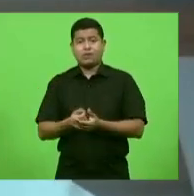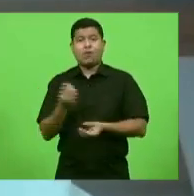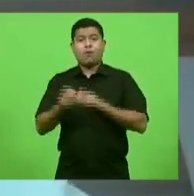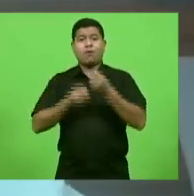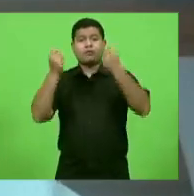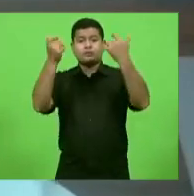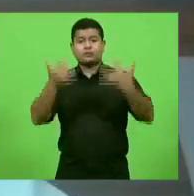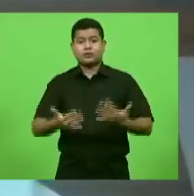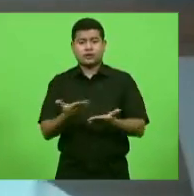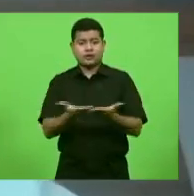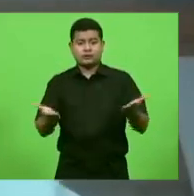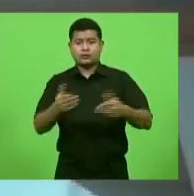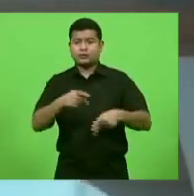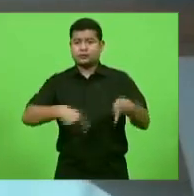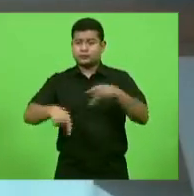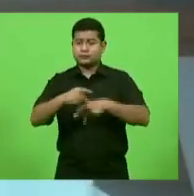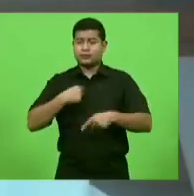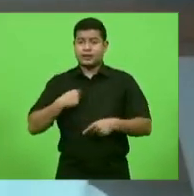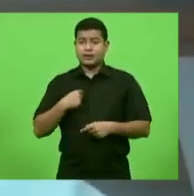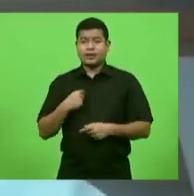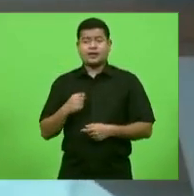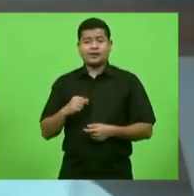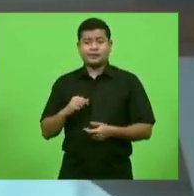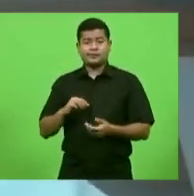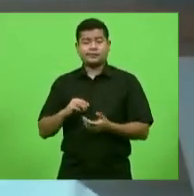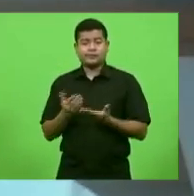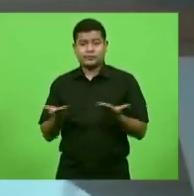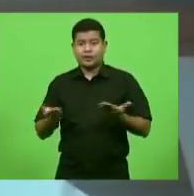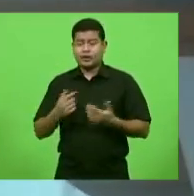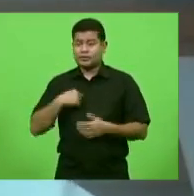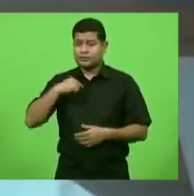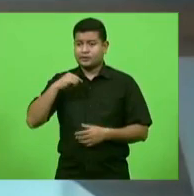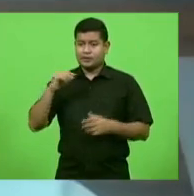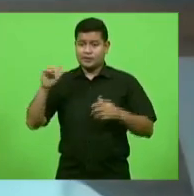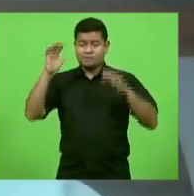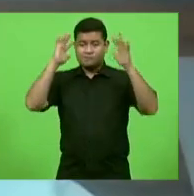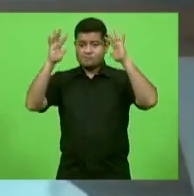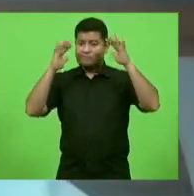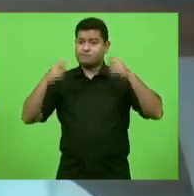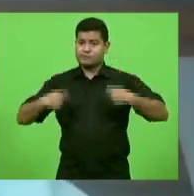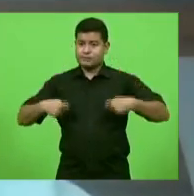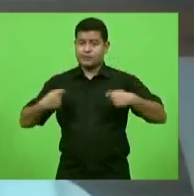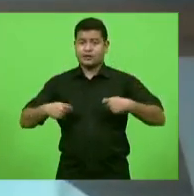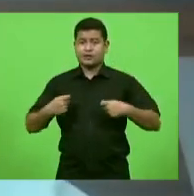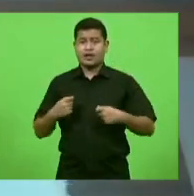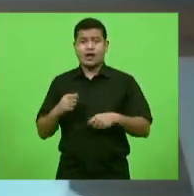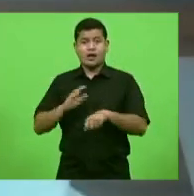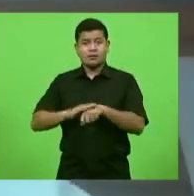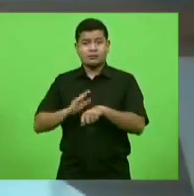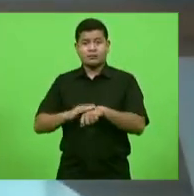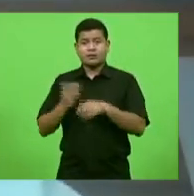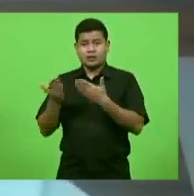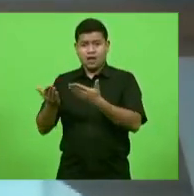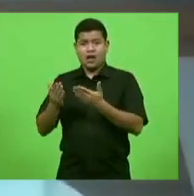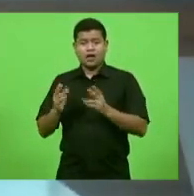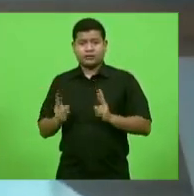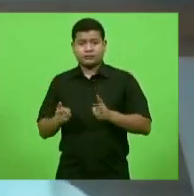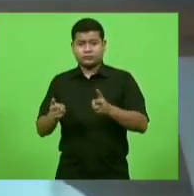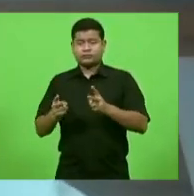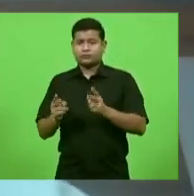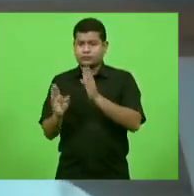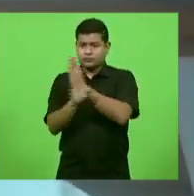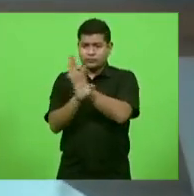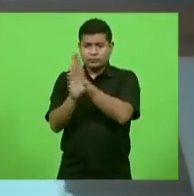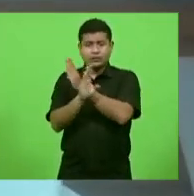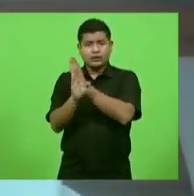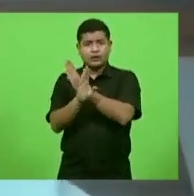interpretação é possível afirmar que outras instâncias tenham concluído pela inocência do governador. Pelo contrário, ele permanece sendo investigado e mesmo